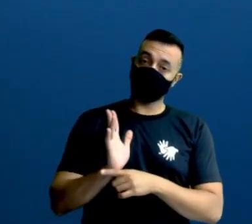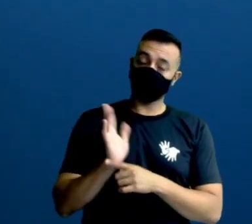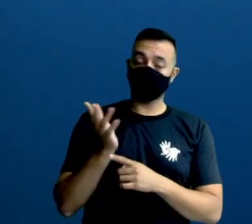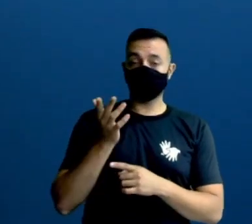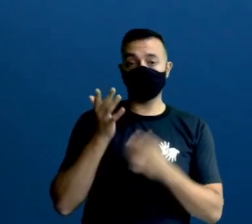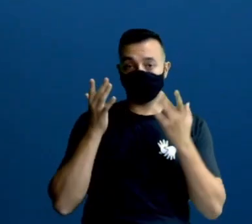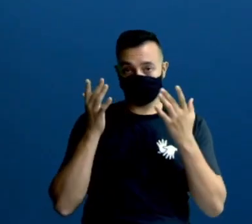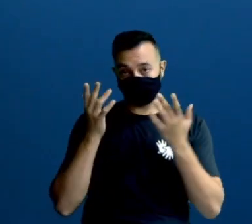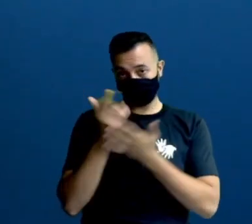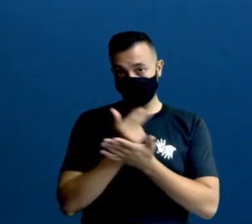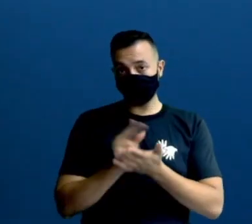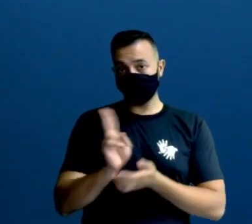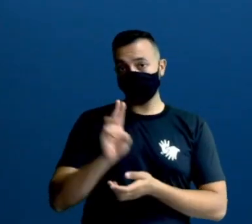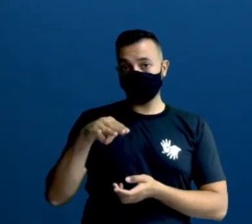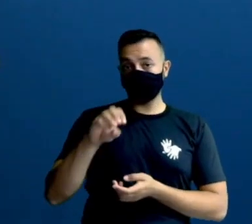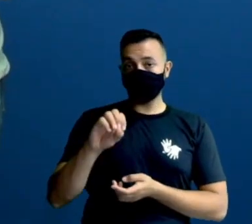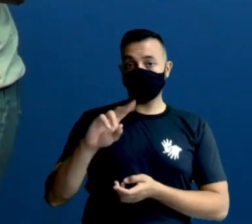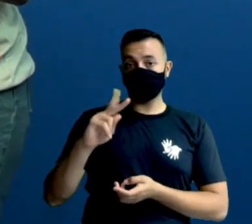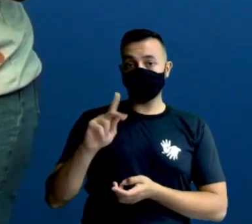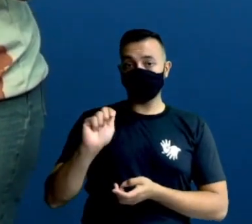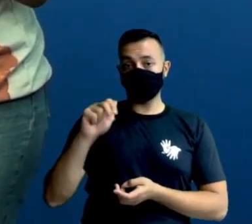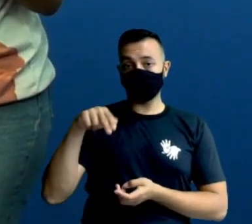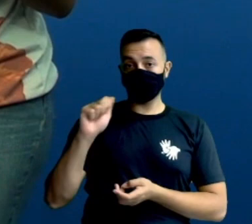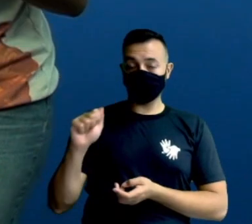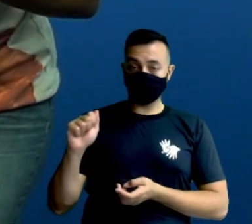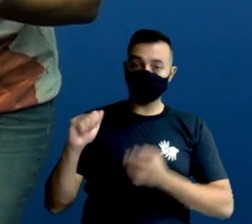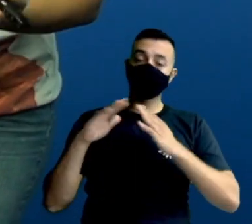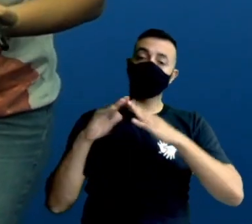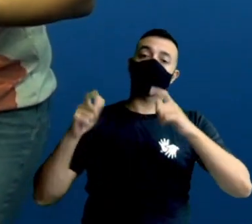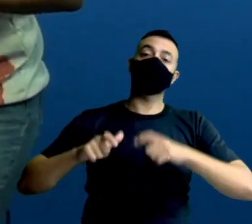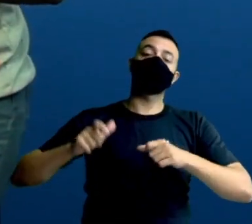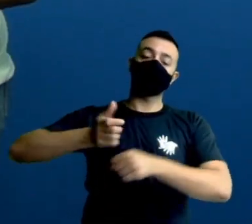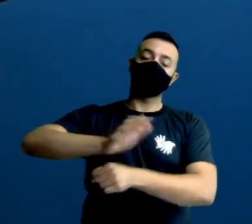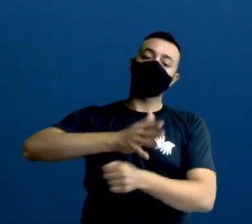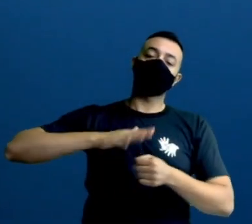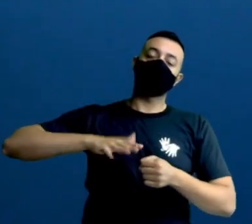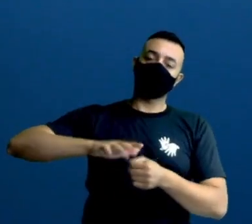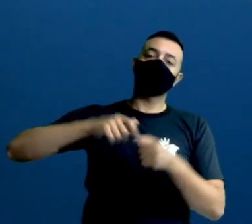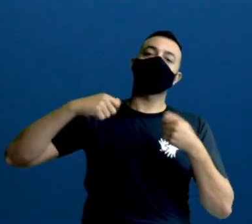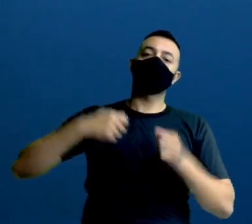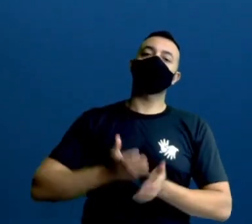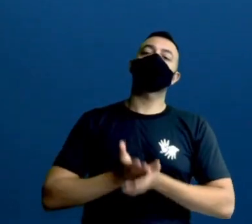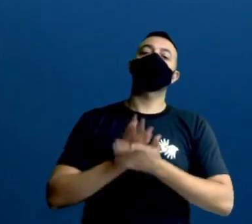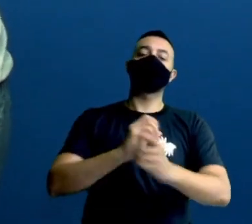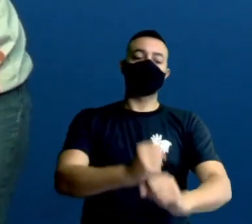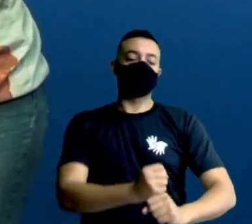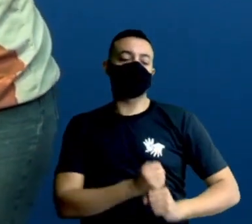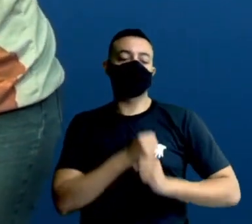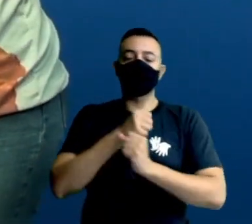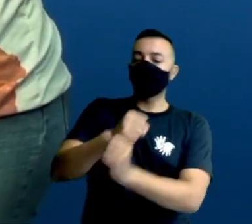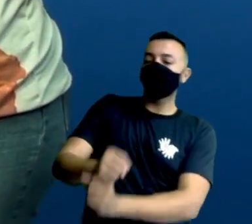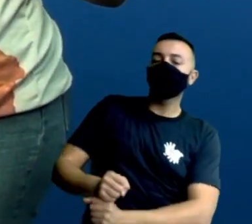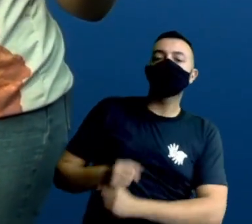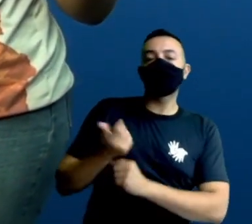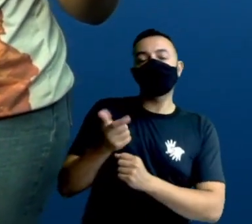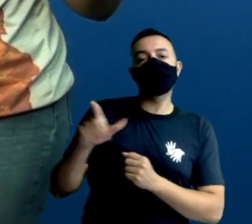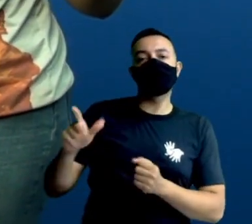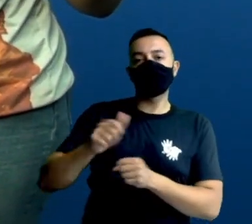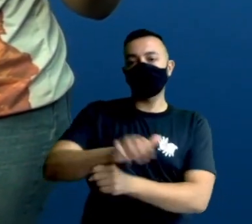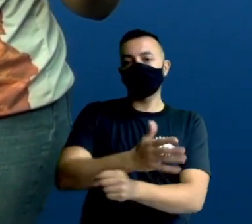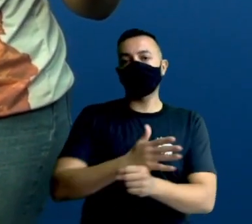que é Moana. Moana, eles moram lá na ilha e eles têm que navegar, têm que ir para outras ilhas porque os